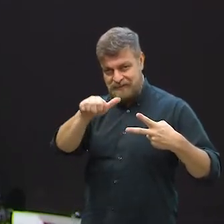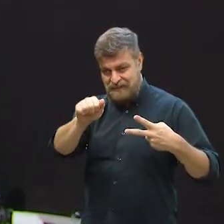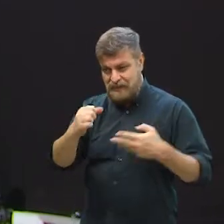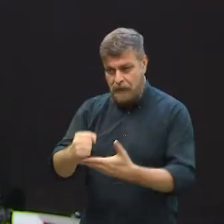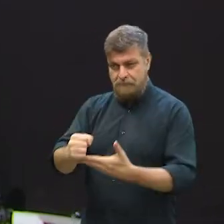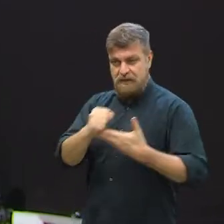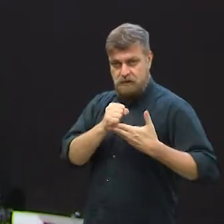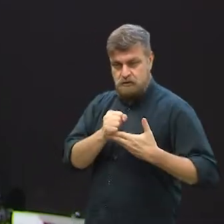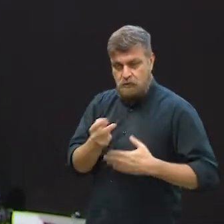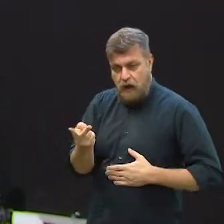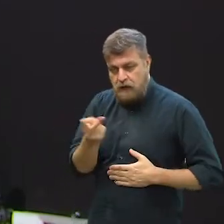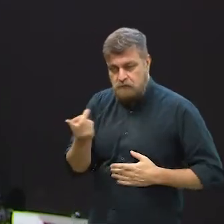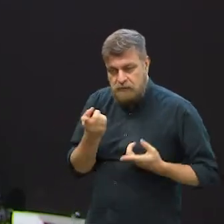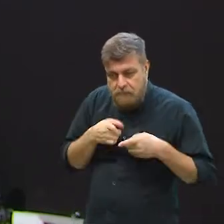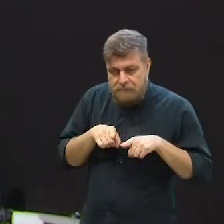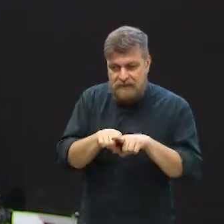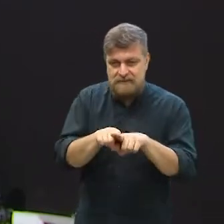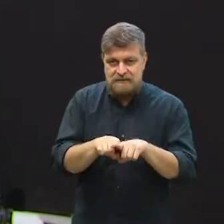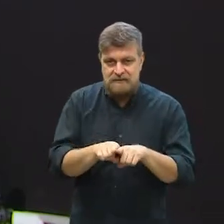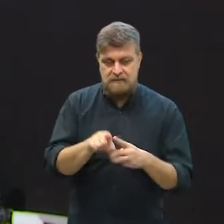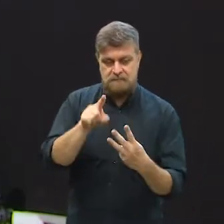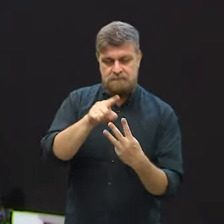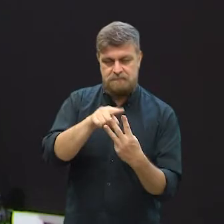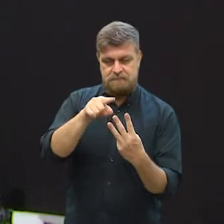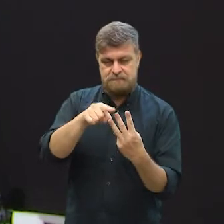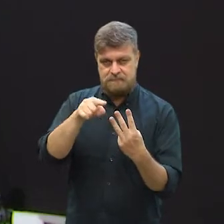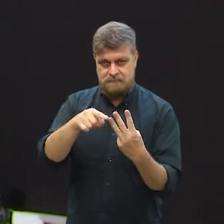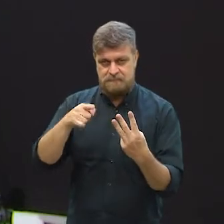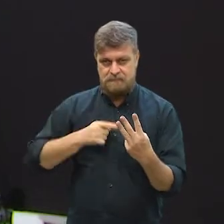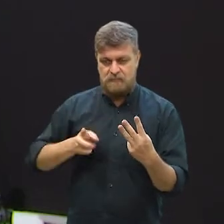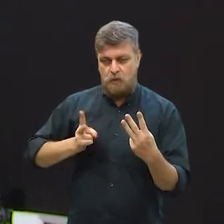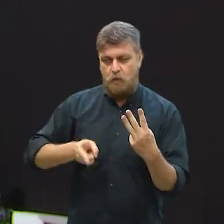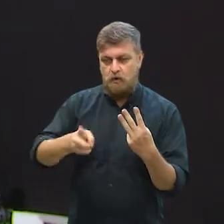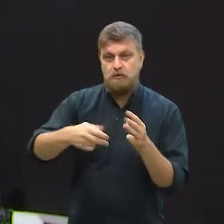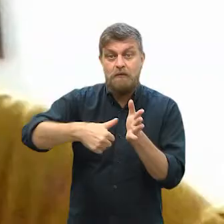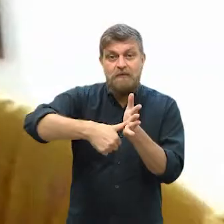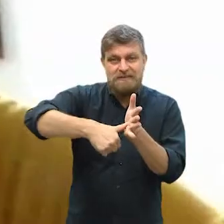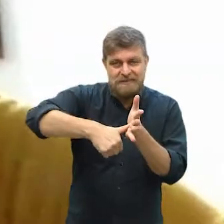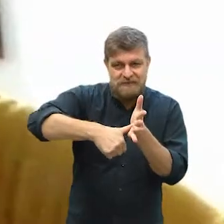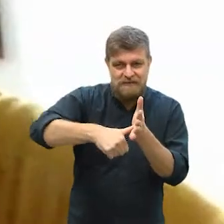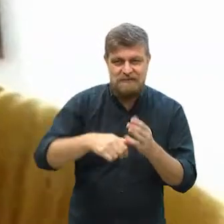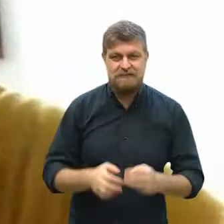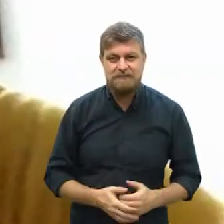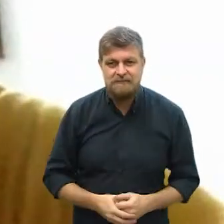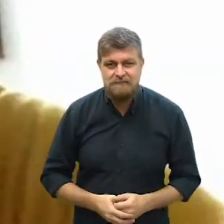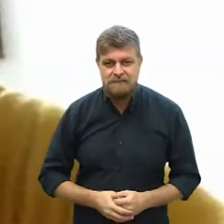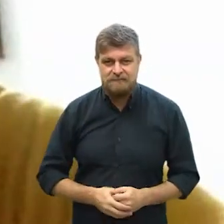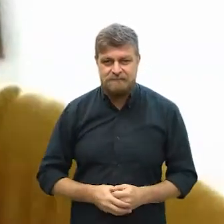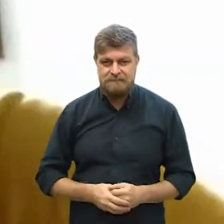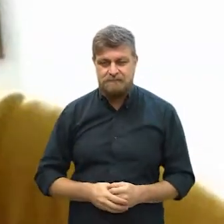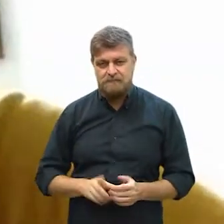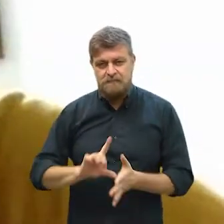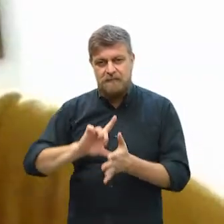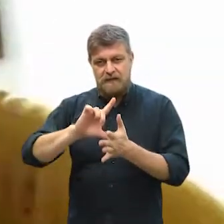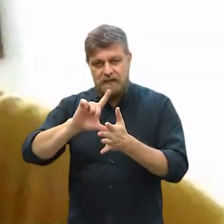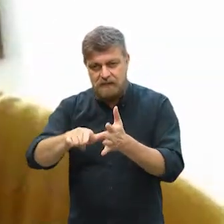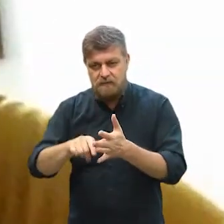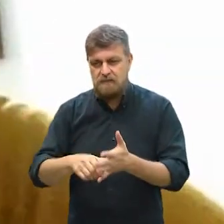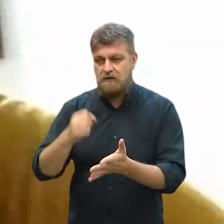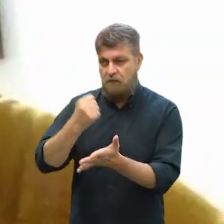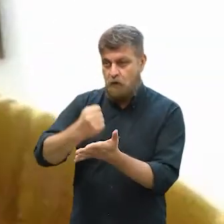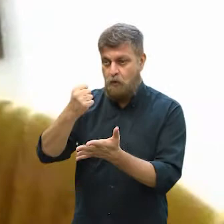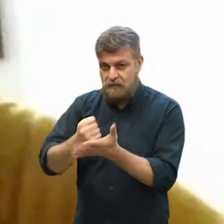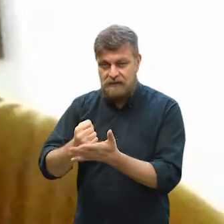trouxe delas como parceiras, né, comigo no início. A Brau continuou comigo como sócia. E aí depois a gente foi